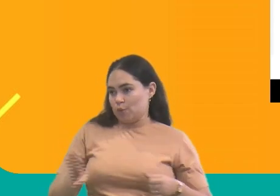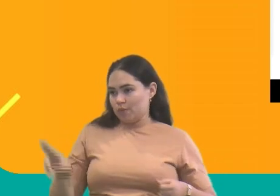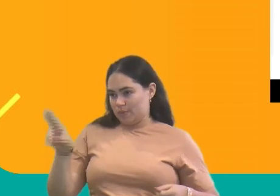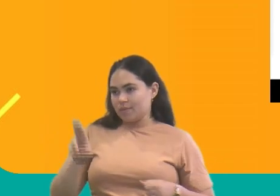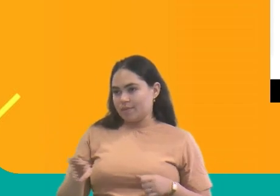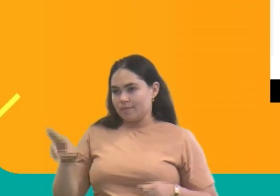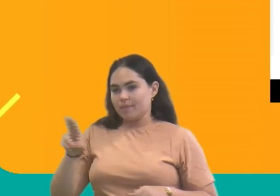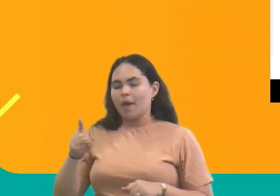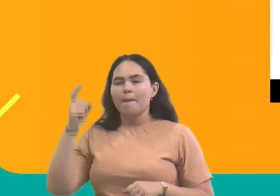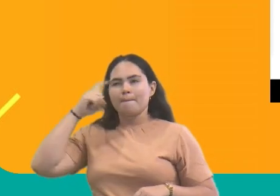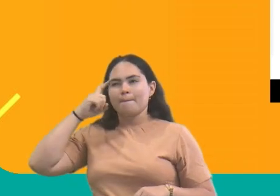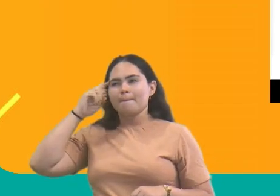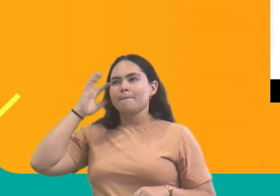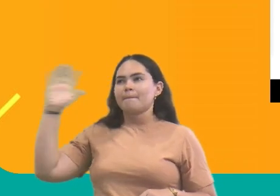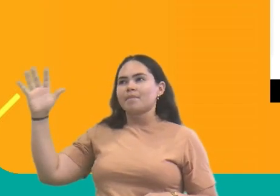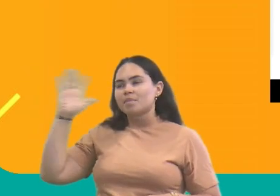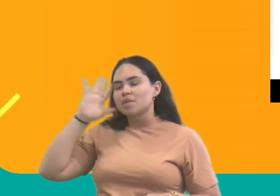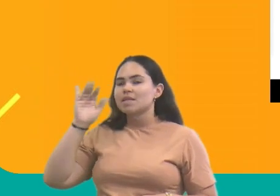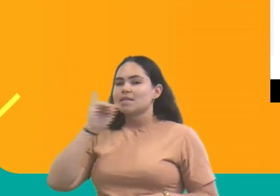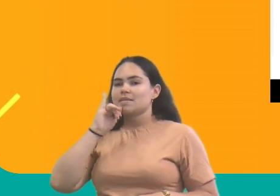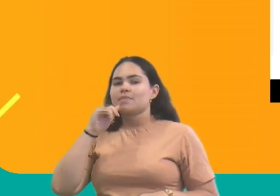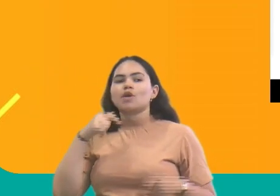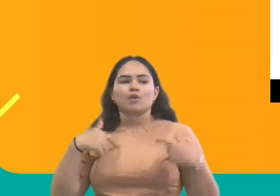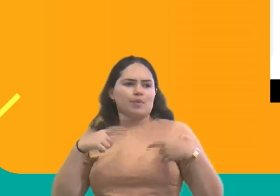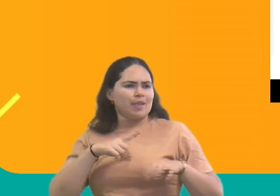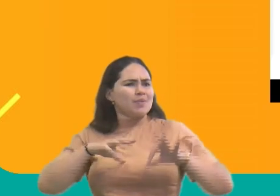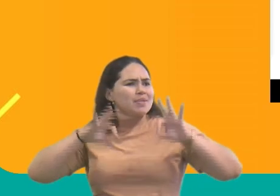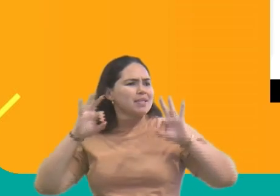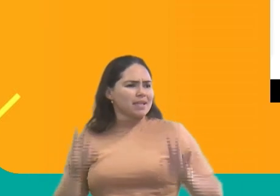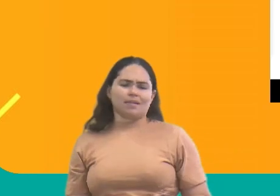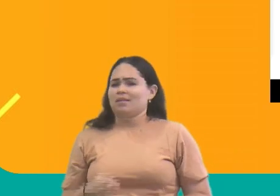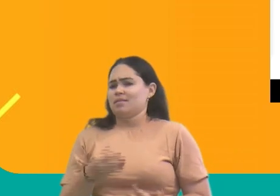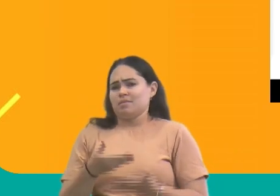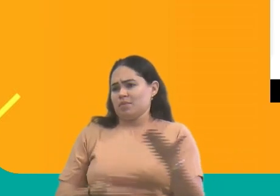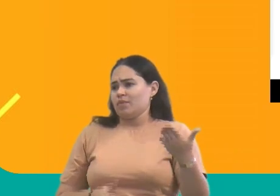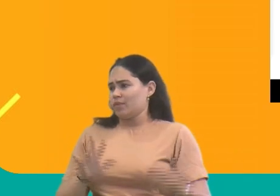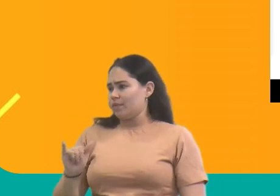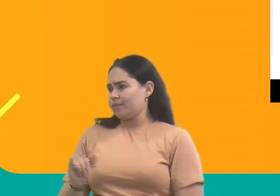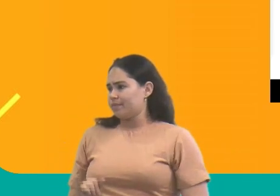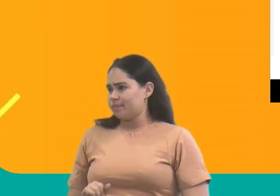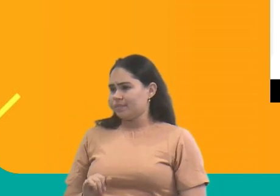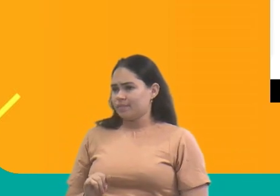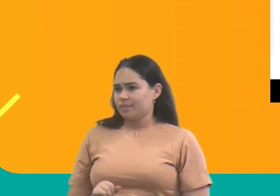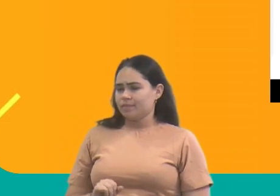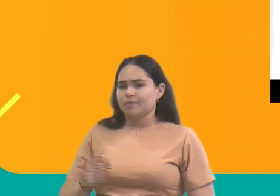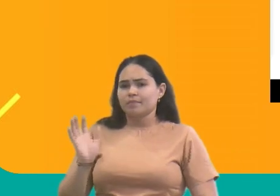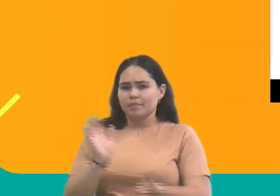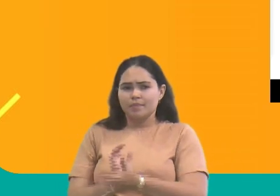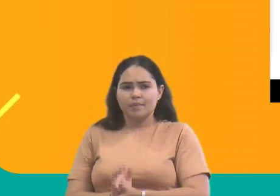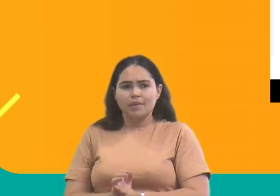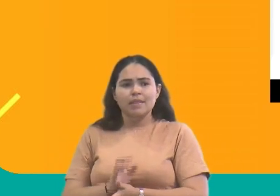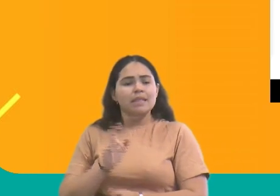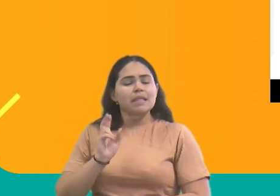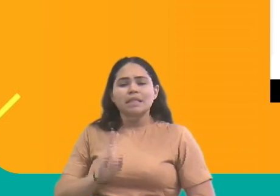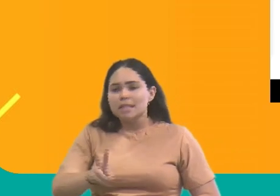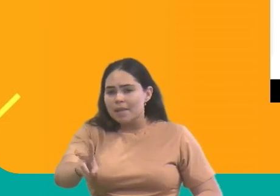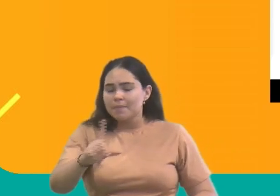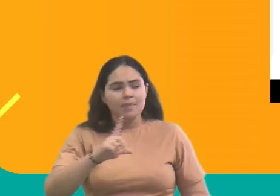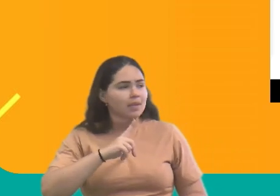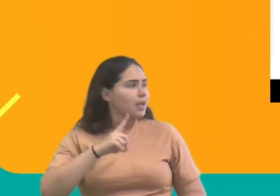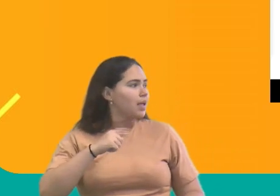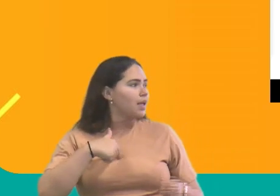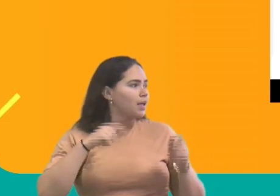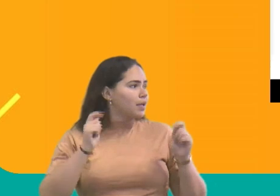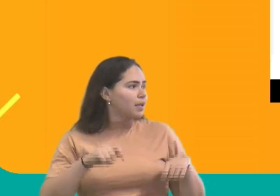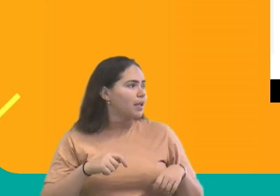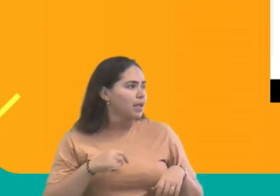Então, vamos pensar na ideia. É uma questão que eu tenho certeza que vai cair. Ciclo de nitrogênio, semi-sempre. Eu posso